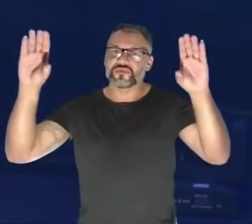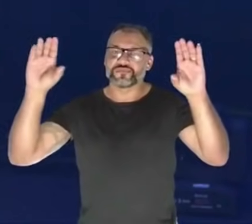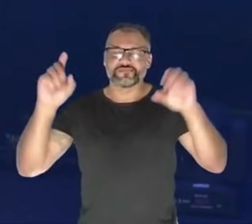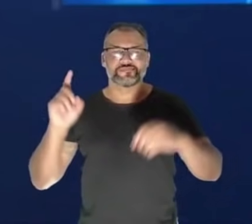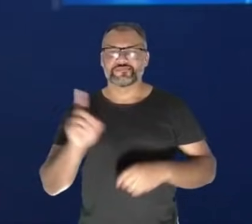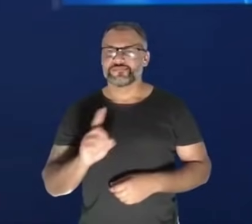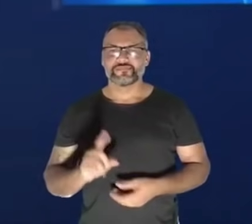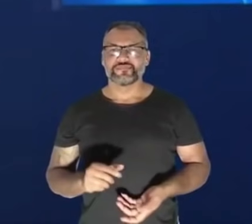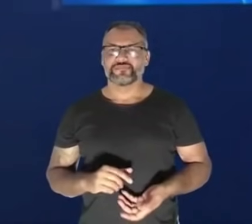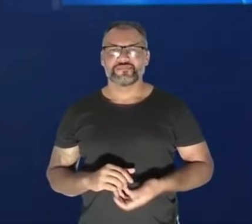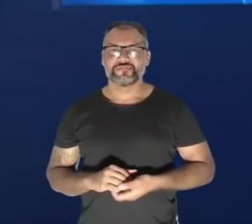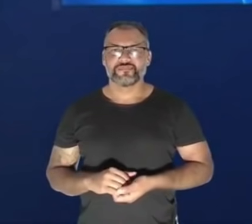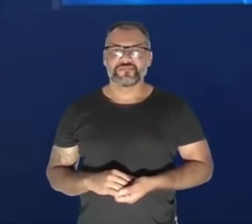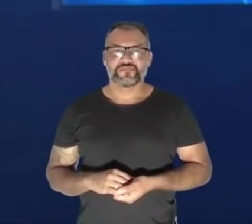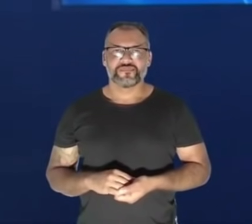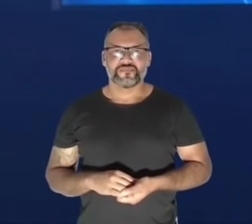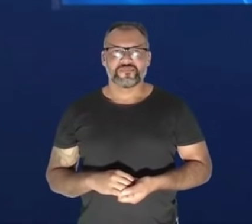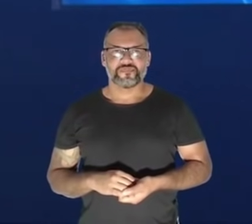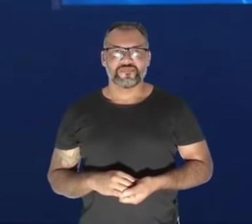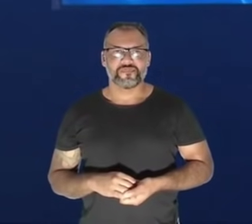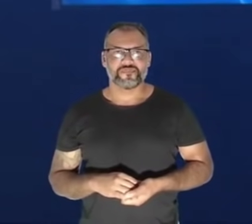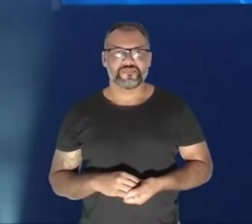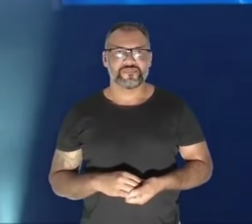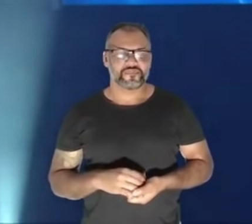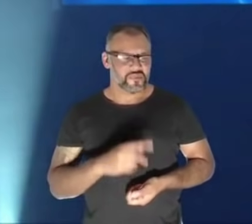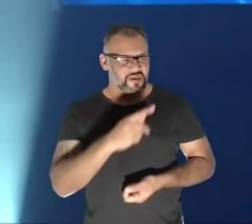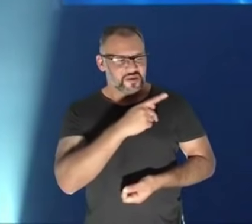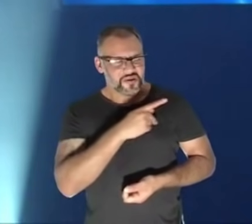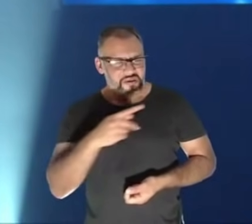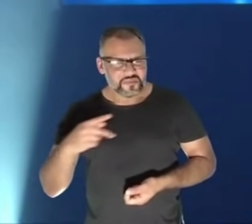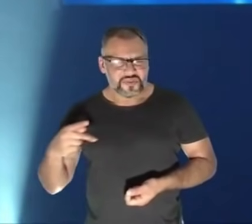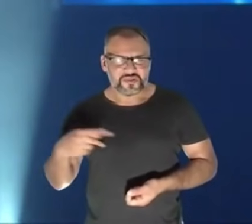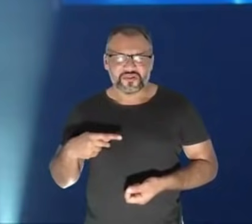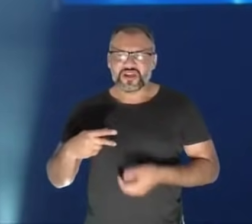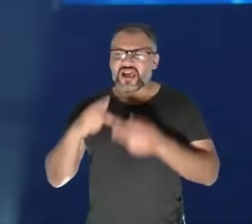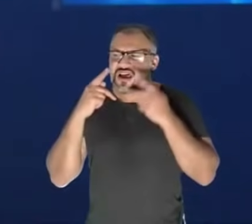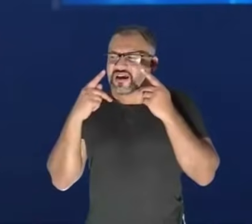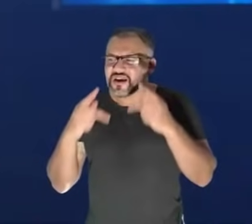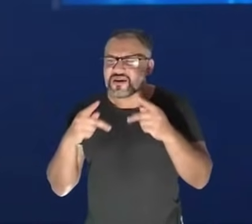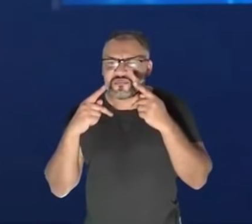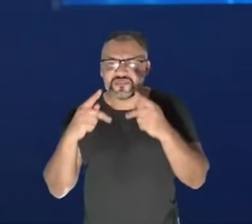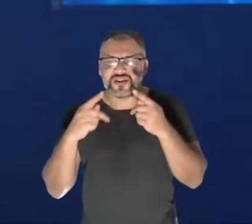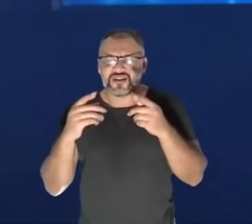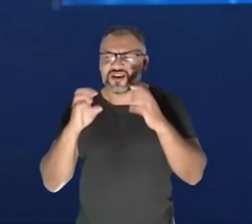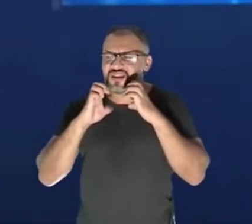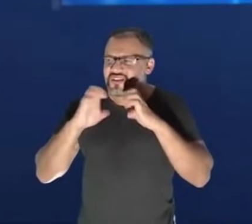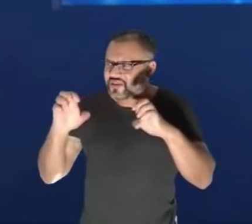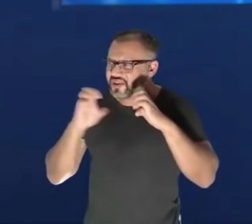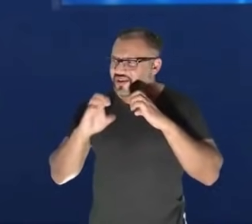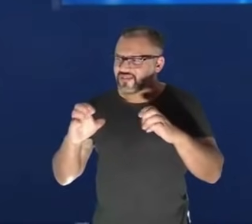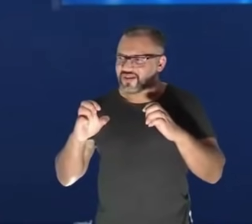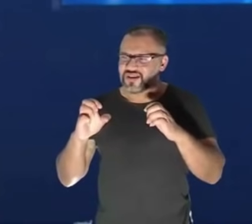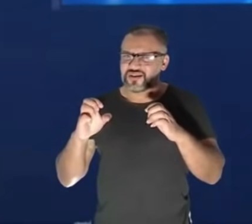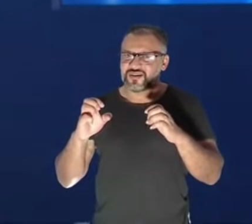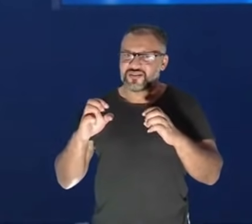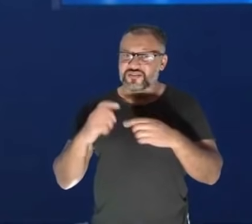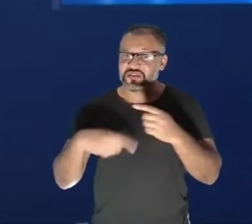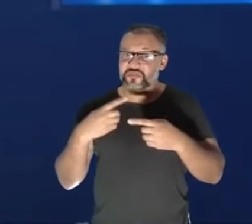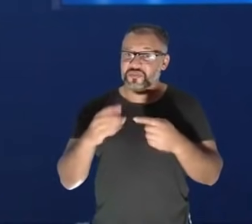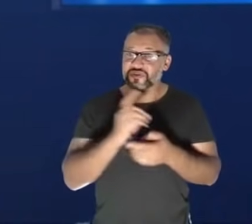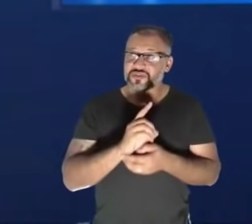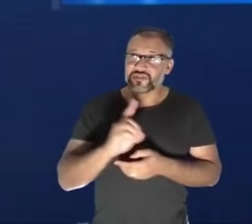o fato de eu estar aqui na frente pregando o evangelho não me levaram para o céu a mesma função